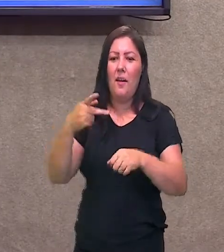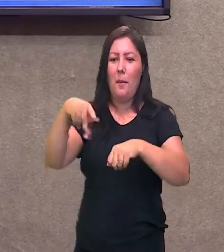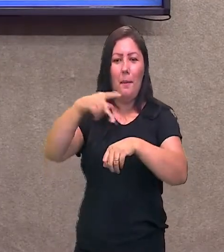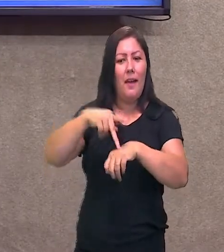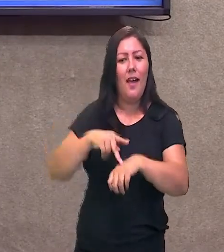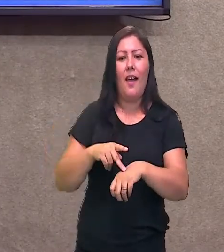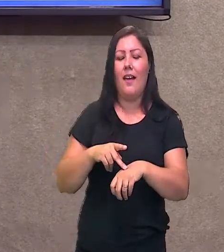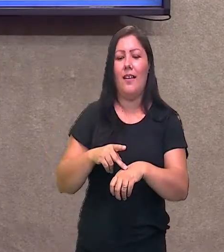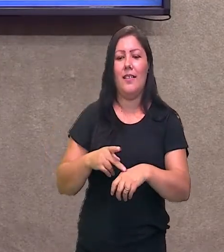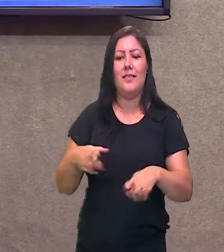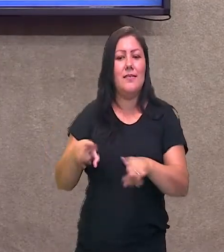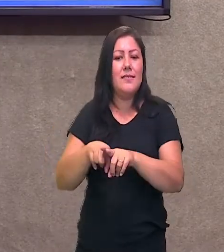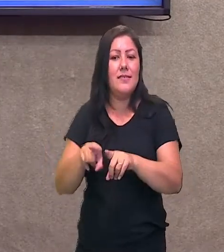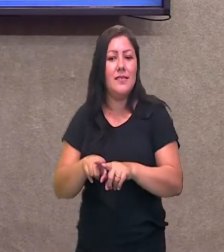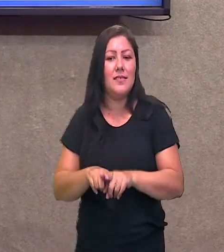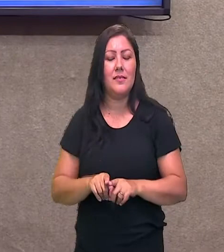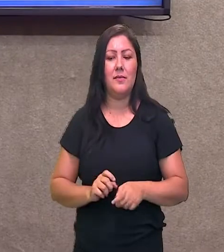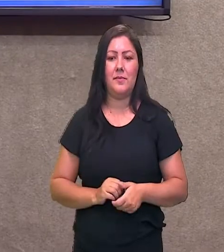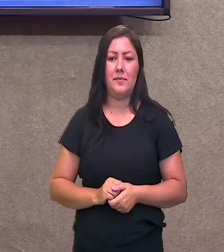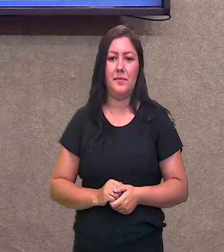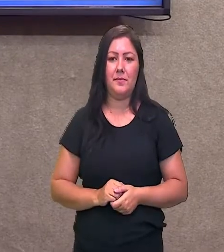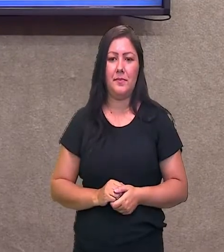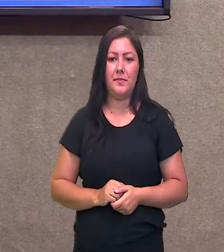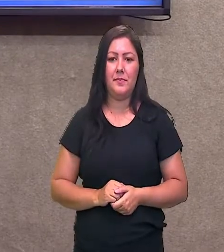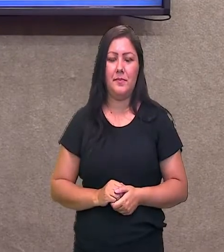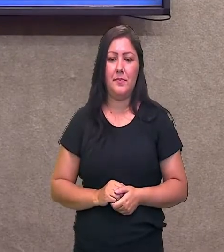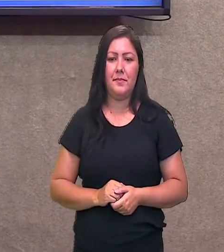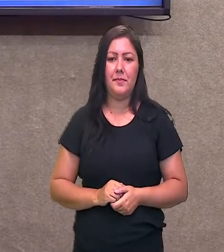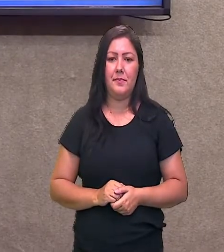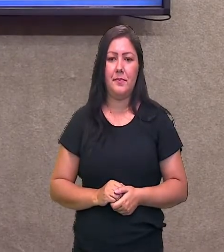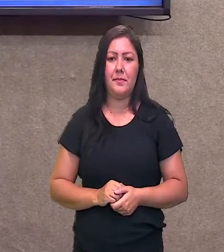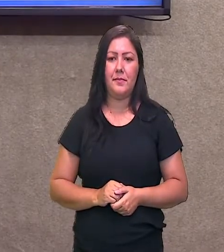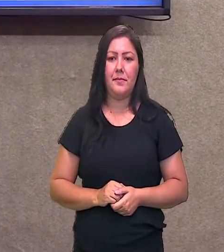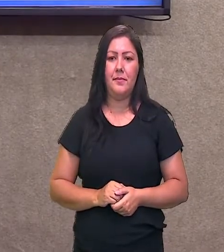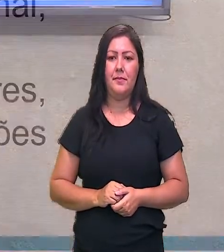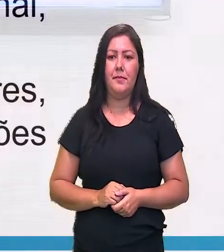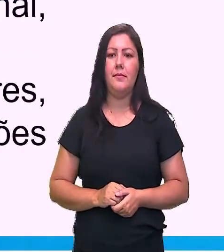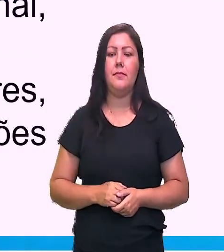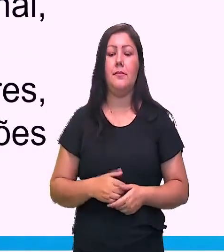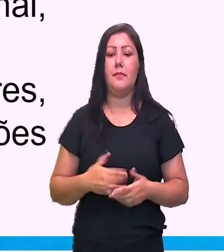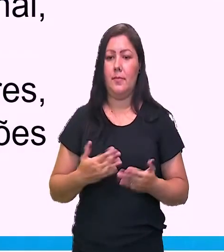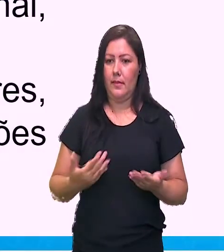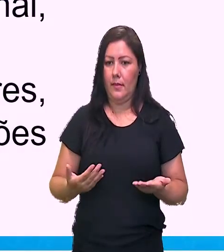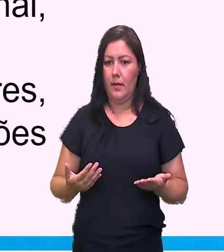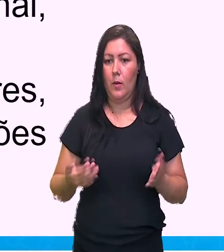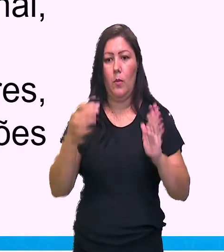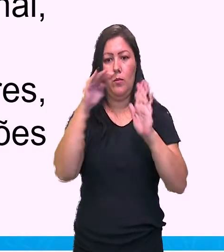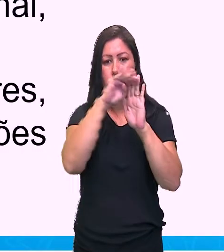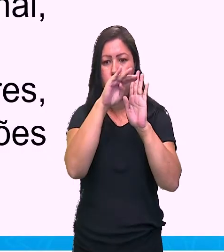humanos. Para concretizar esses valores, foram criadas